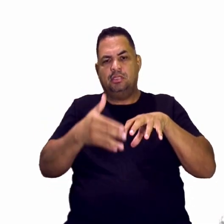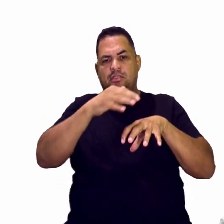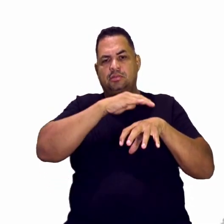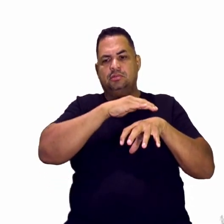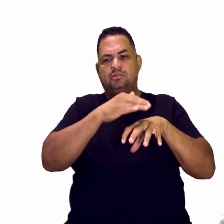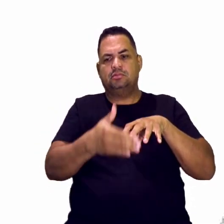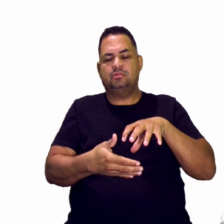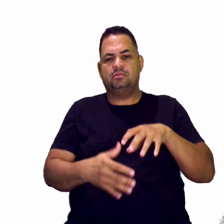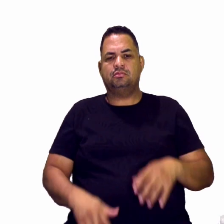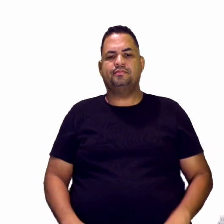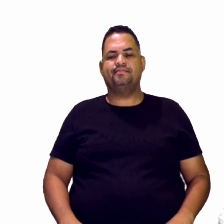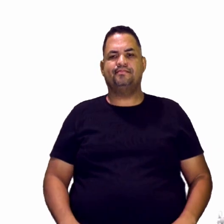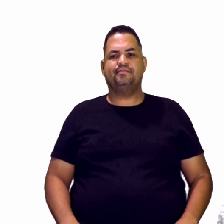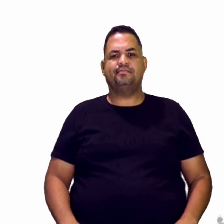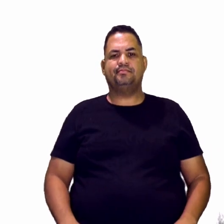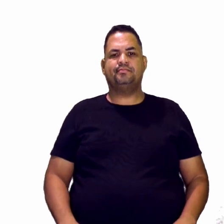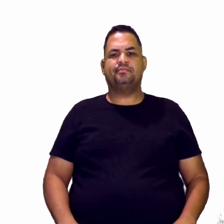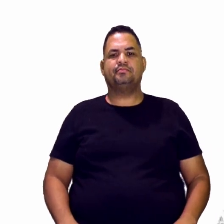veja bem,